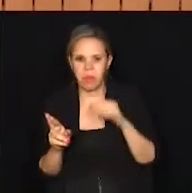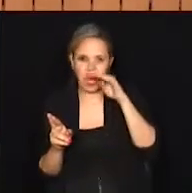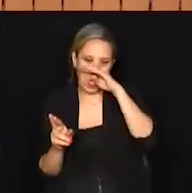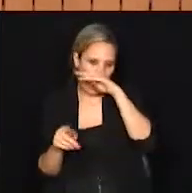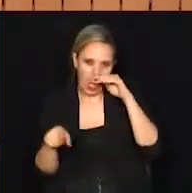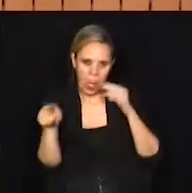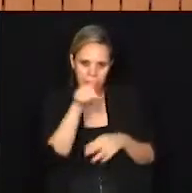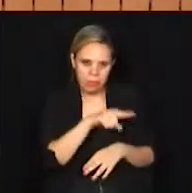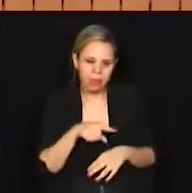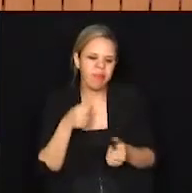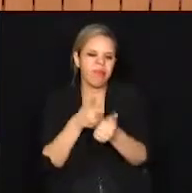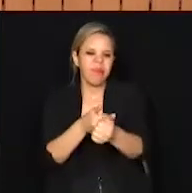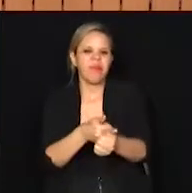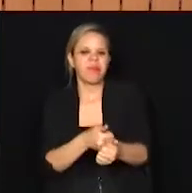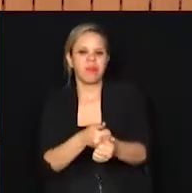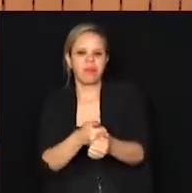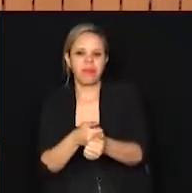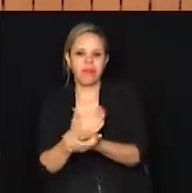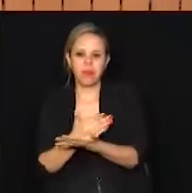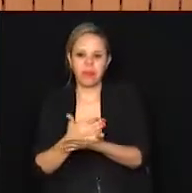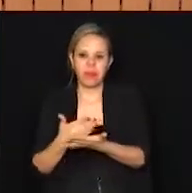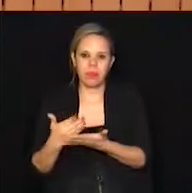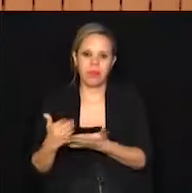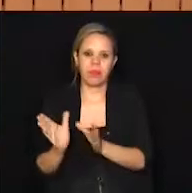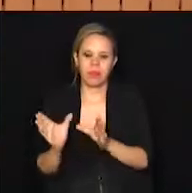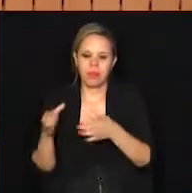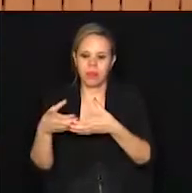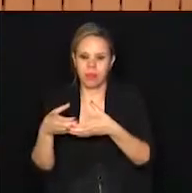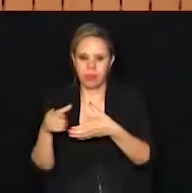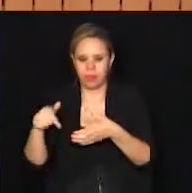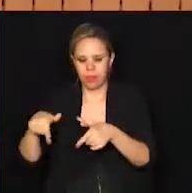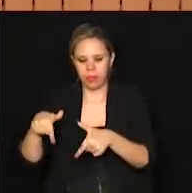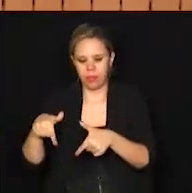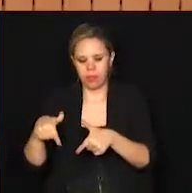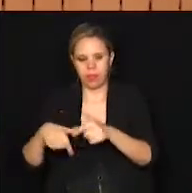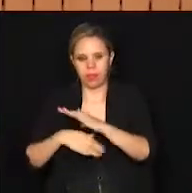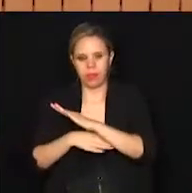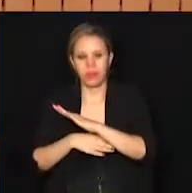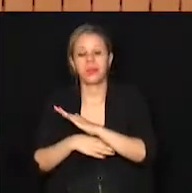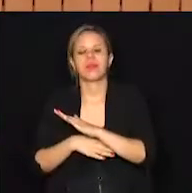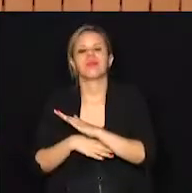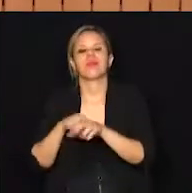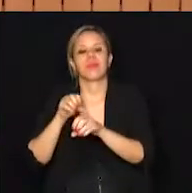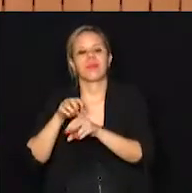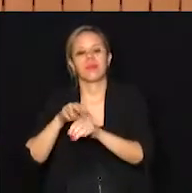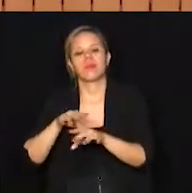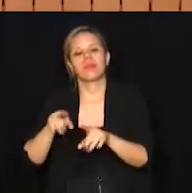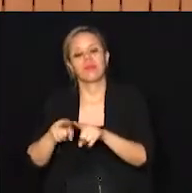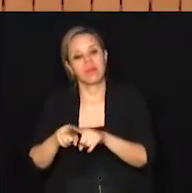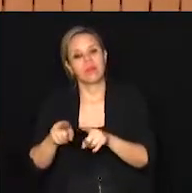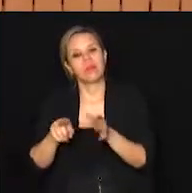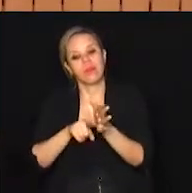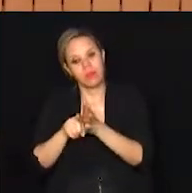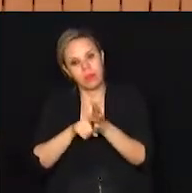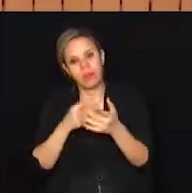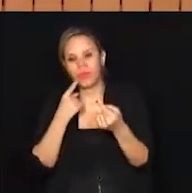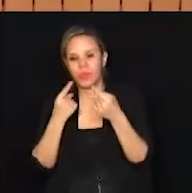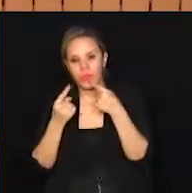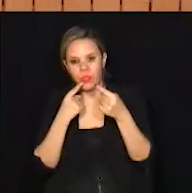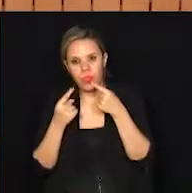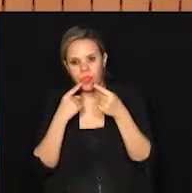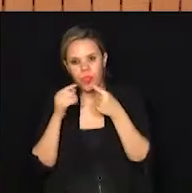Vocês devem estar acompanhando, desde o início, a Comissão de Educação aqui da Câmara Municipal tem procurado um diálogo permanente